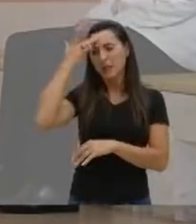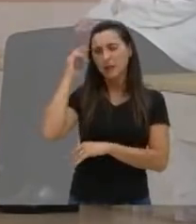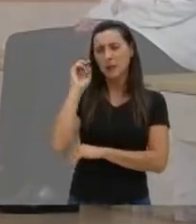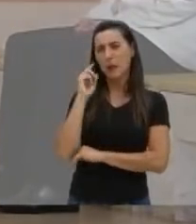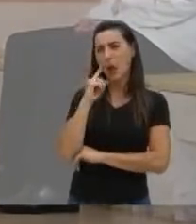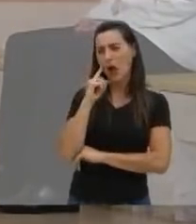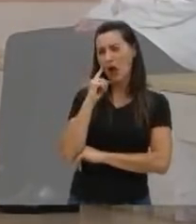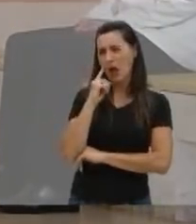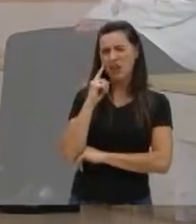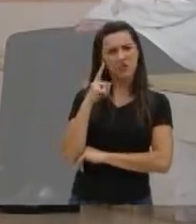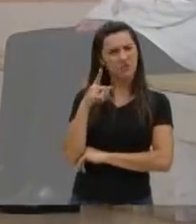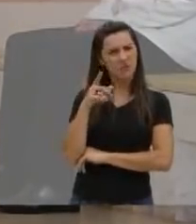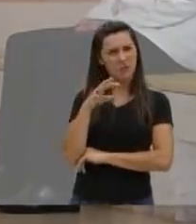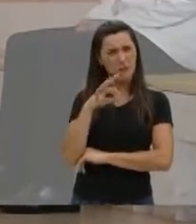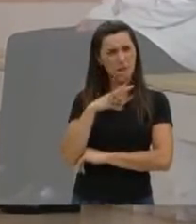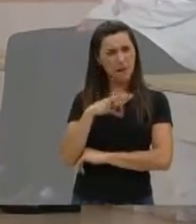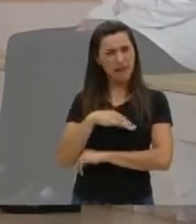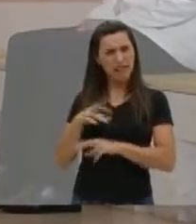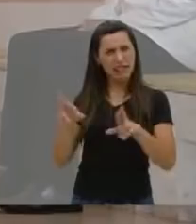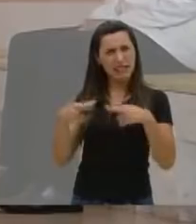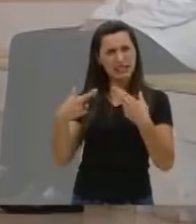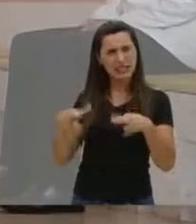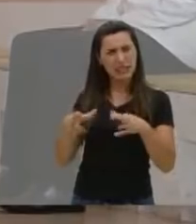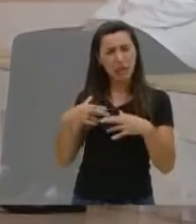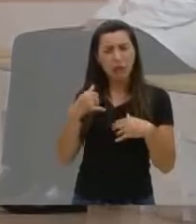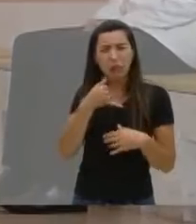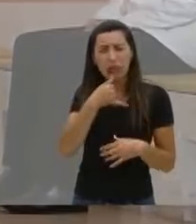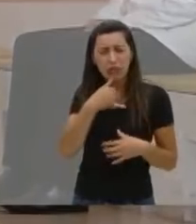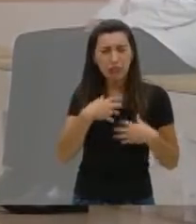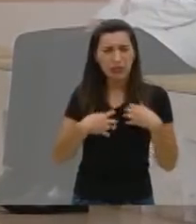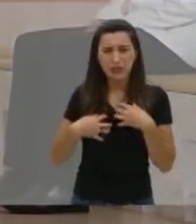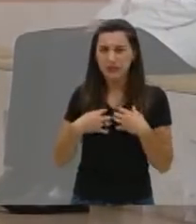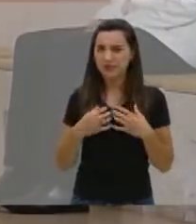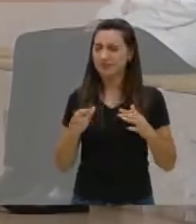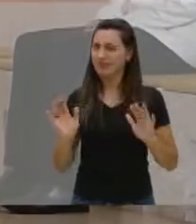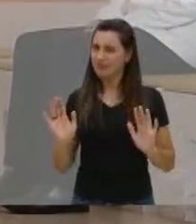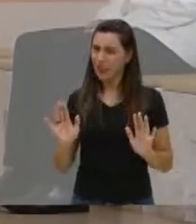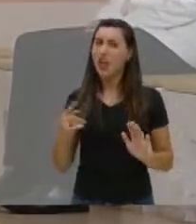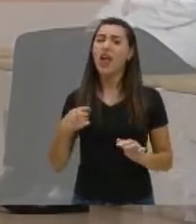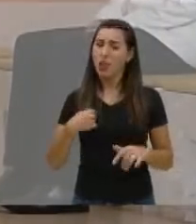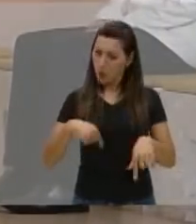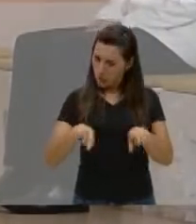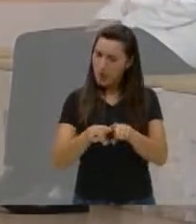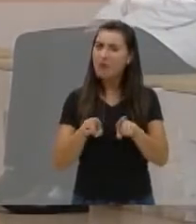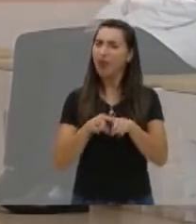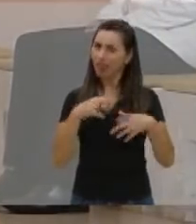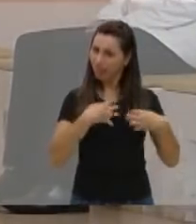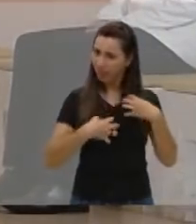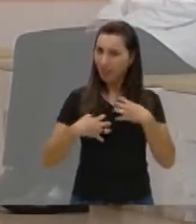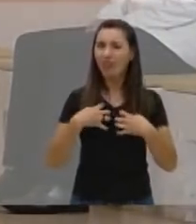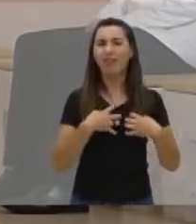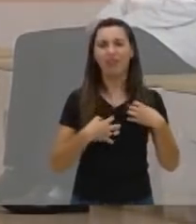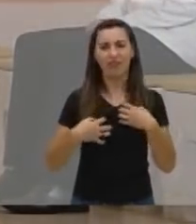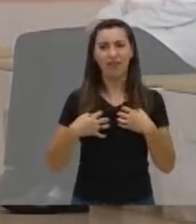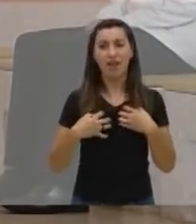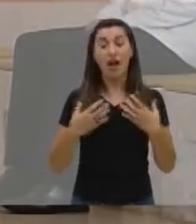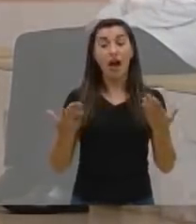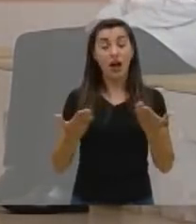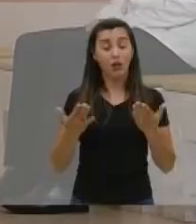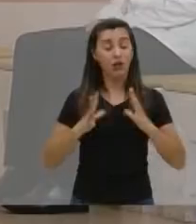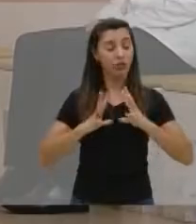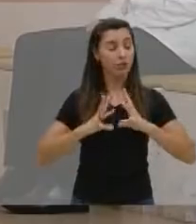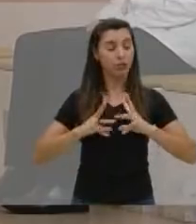está angustiado, parece que está sem energia. Gente, todos nós passamos por isso, eu também. Graças a Deus